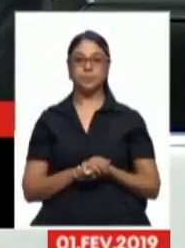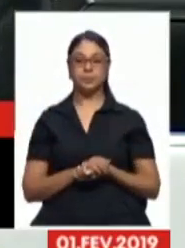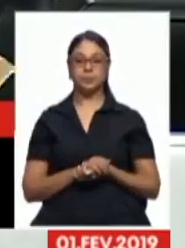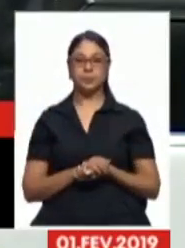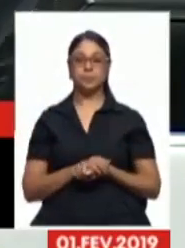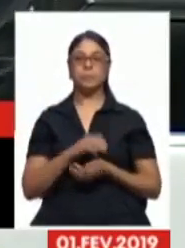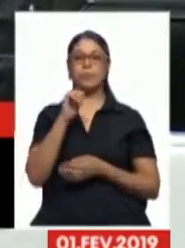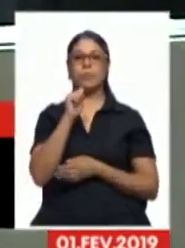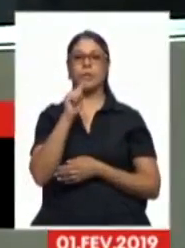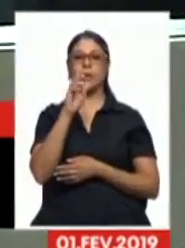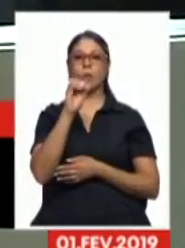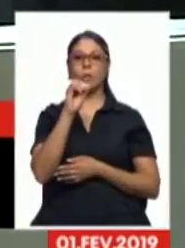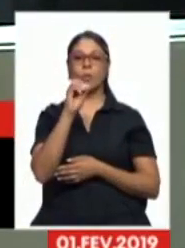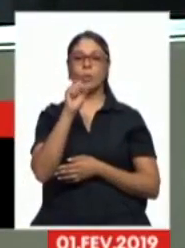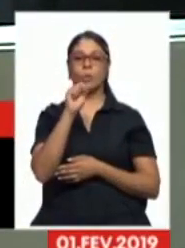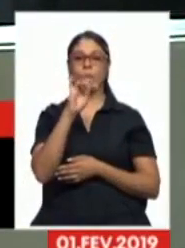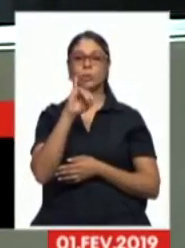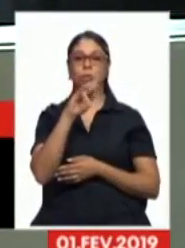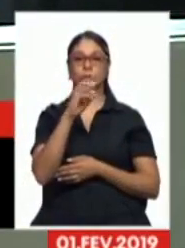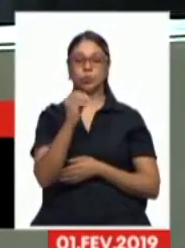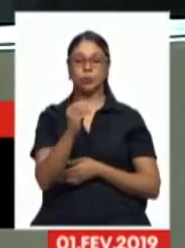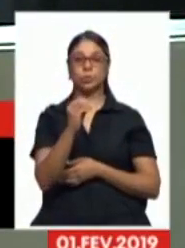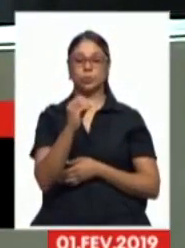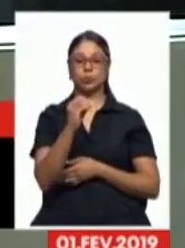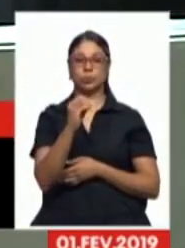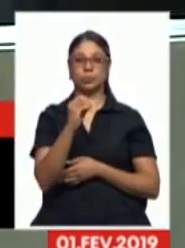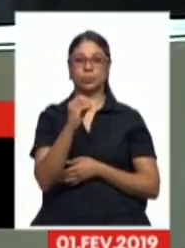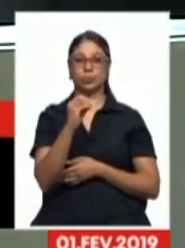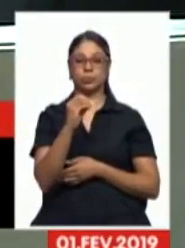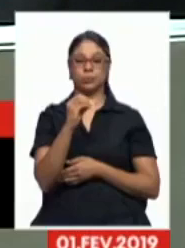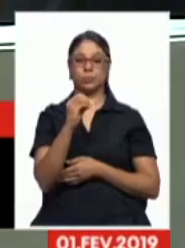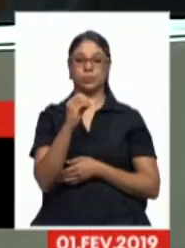Agostinho Célio Andrade Patrus.